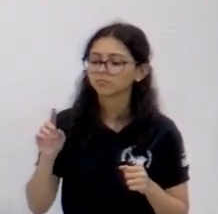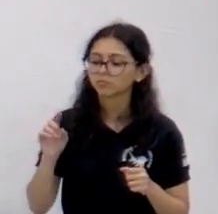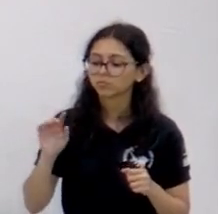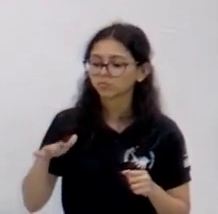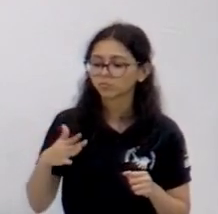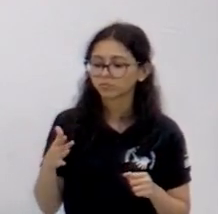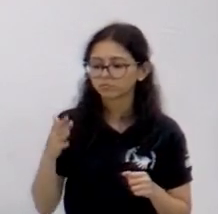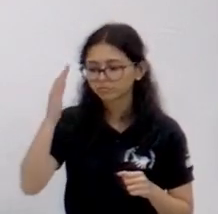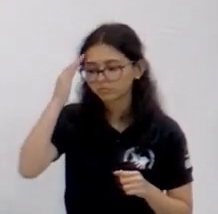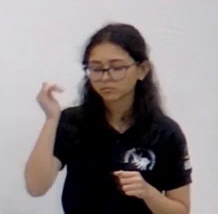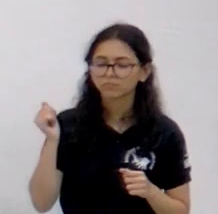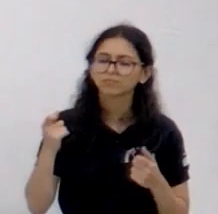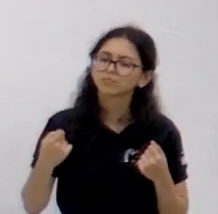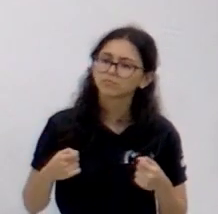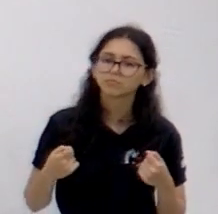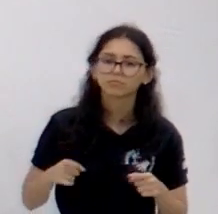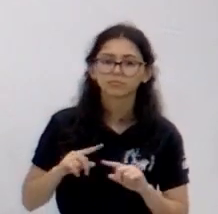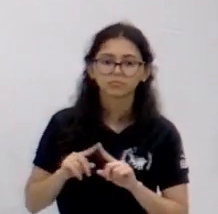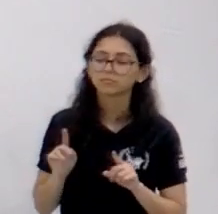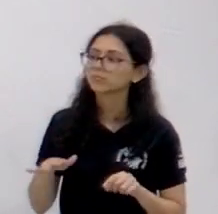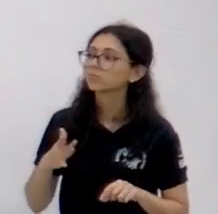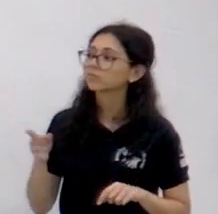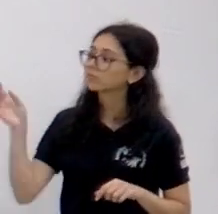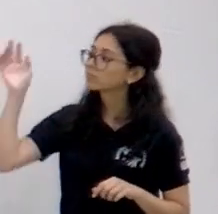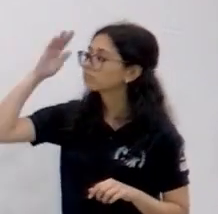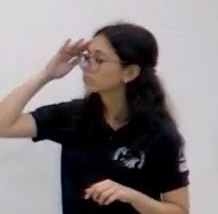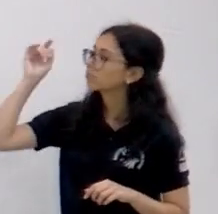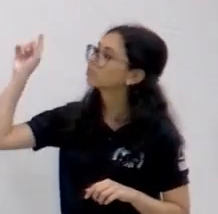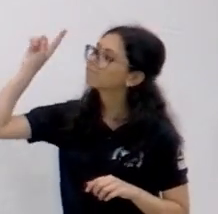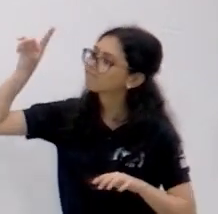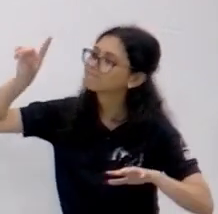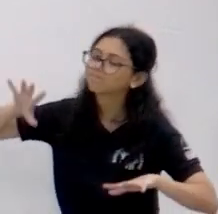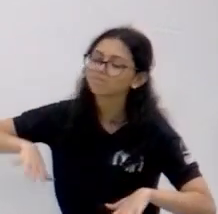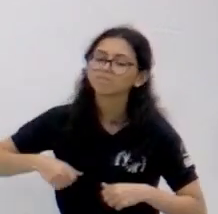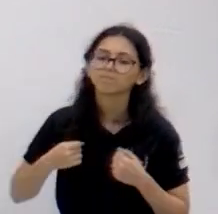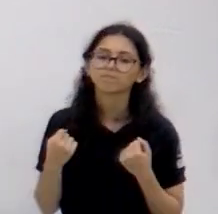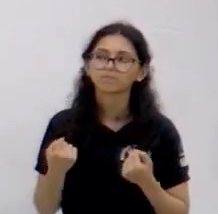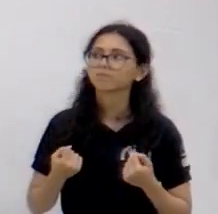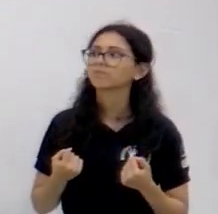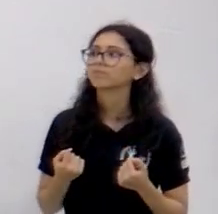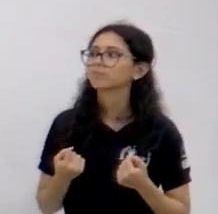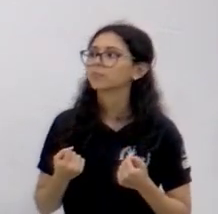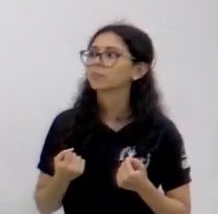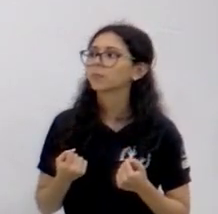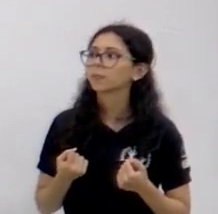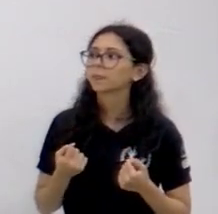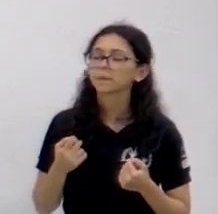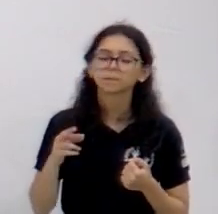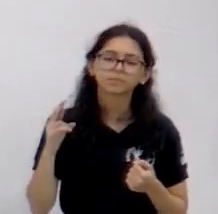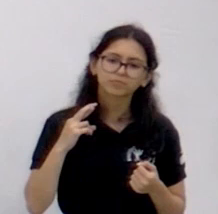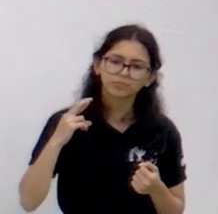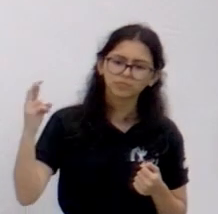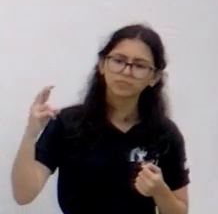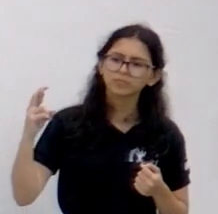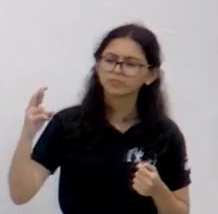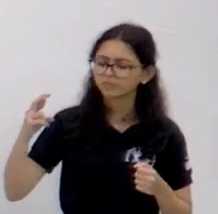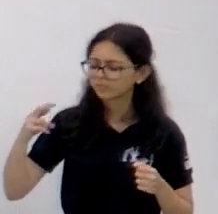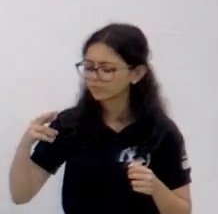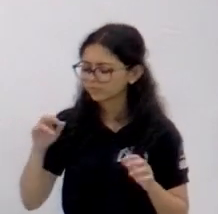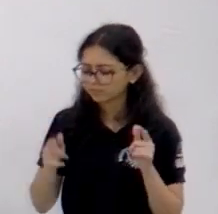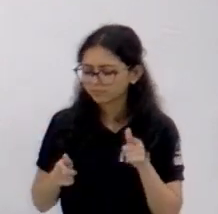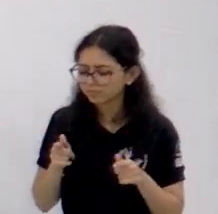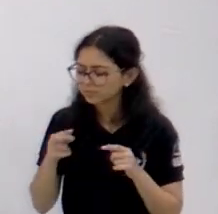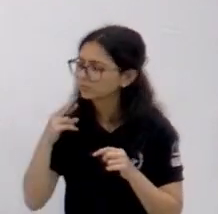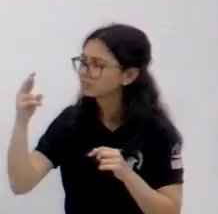Verso 17 e 18. E ele respondeu: se agora me achei mercê diante dos teus olhos, dá-me um sinal que és tu, Senhor, que